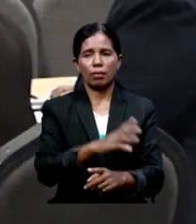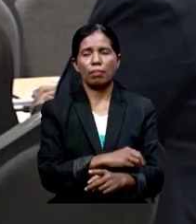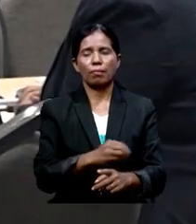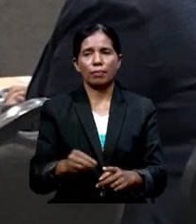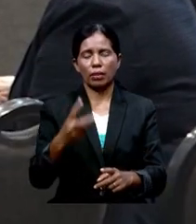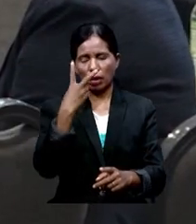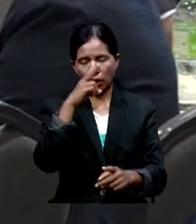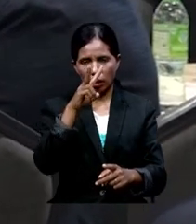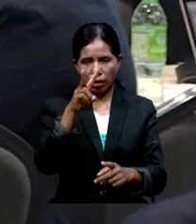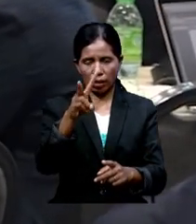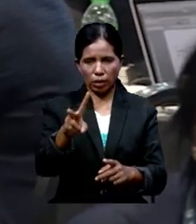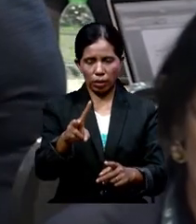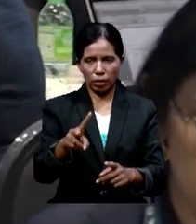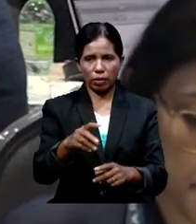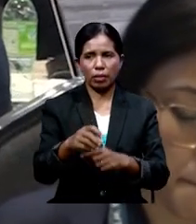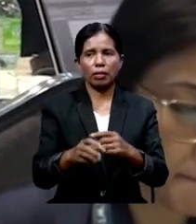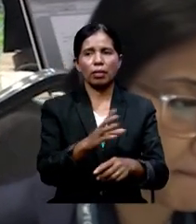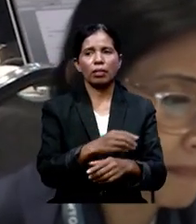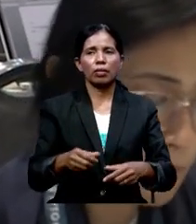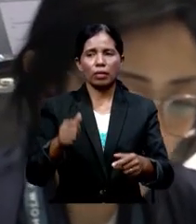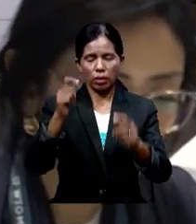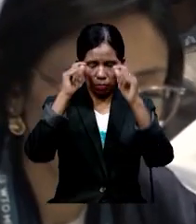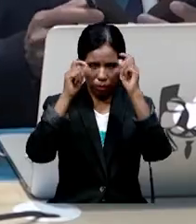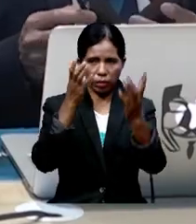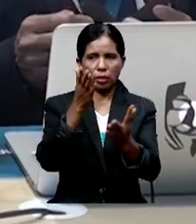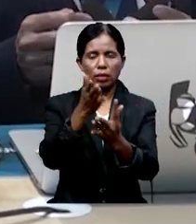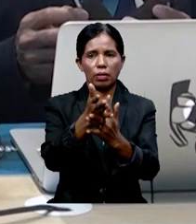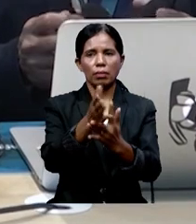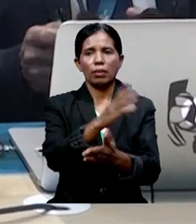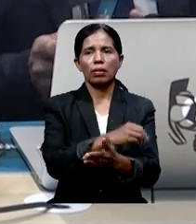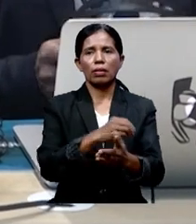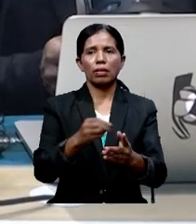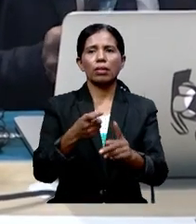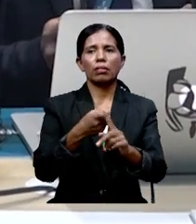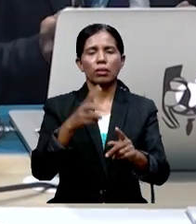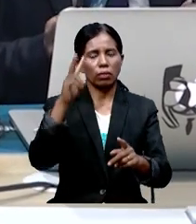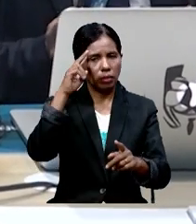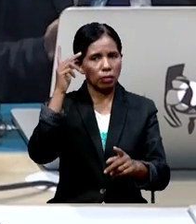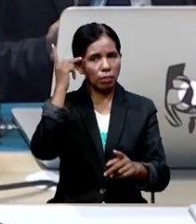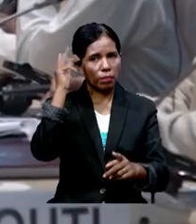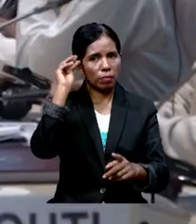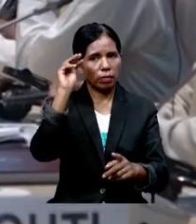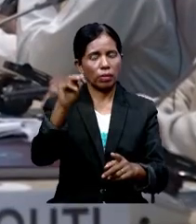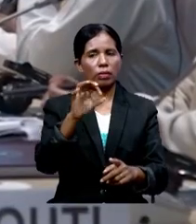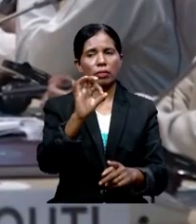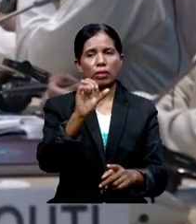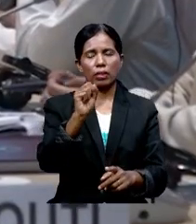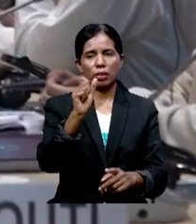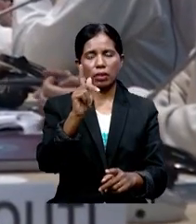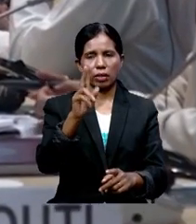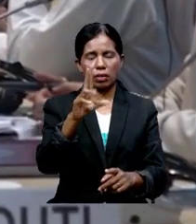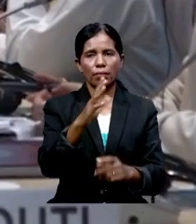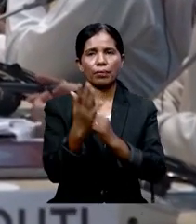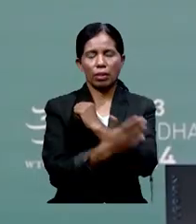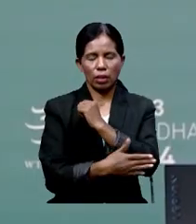no estratégia durante período pós-adesão Timor-Leste ao OMK, o si vice-primeiro-ministro Francisco Calboadilai,